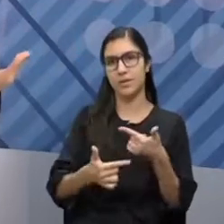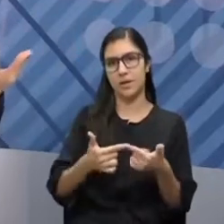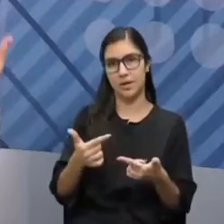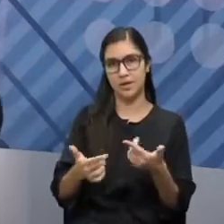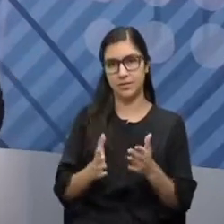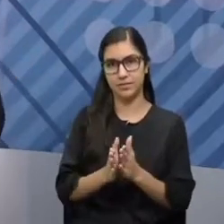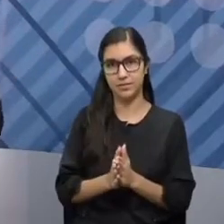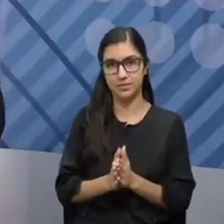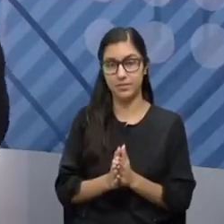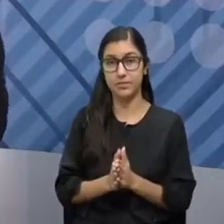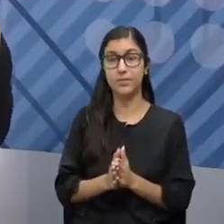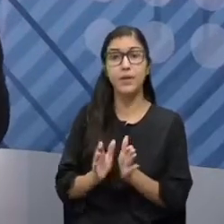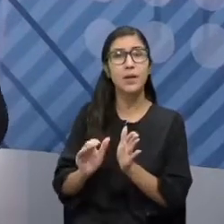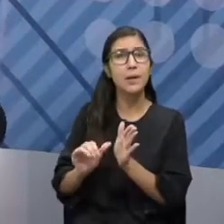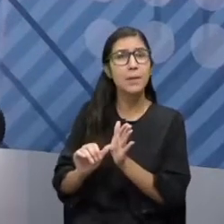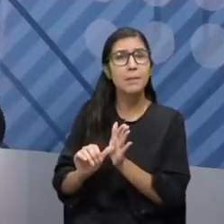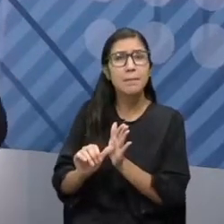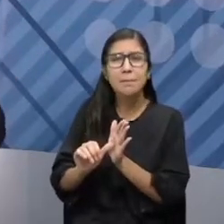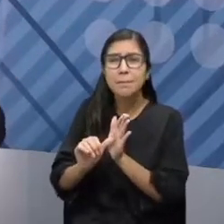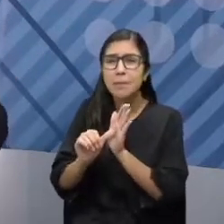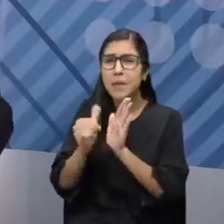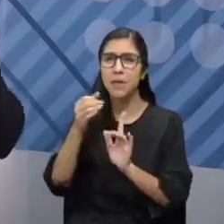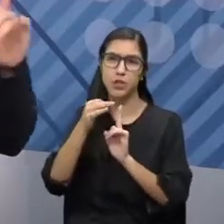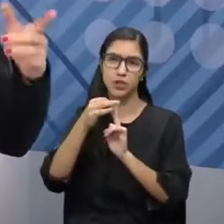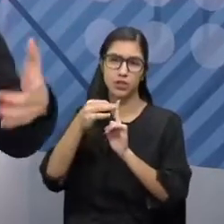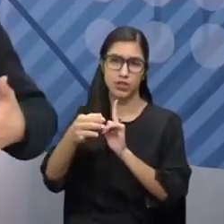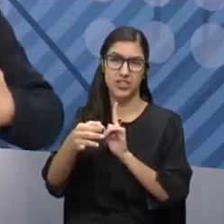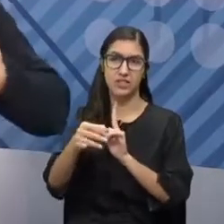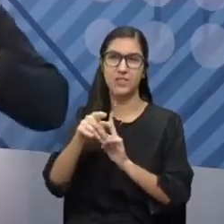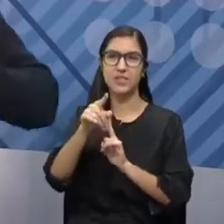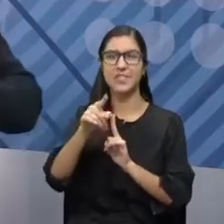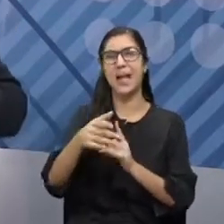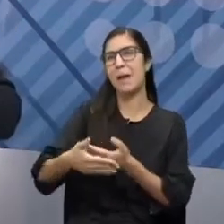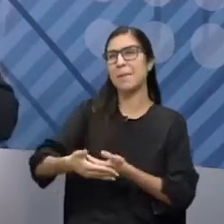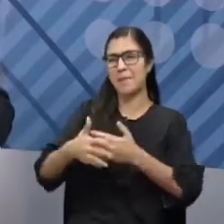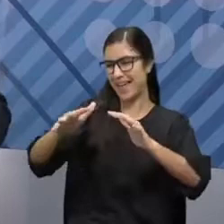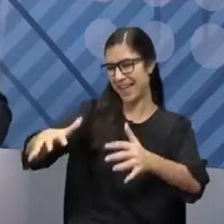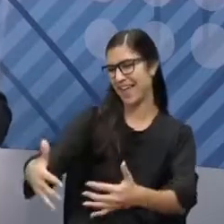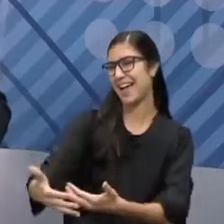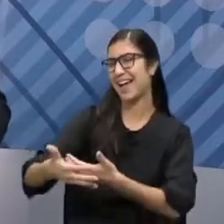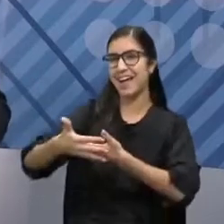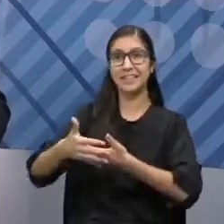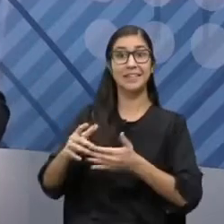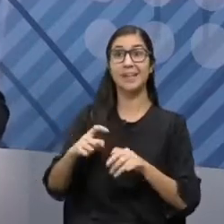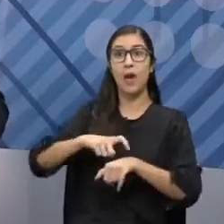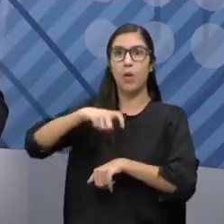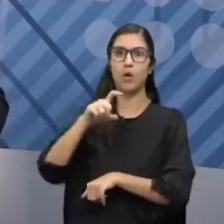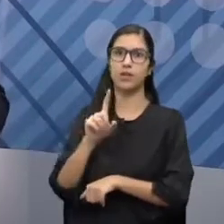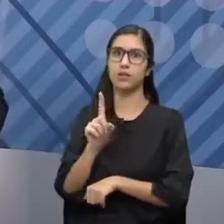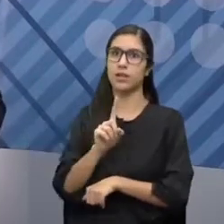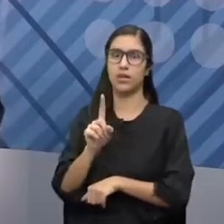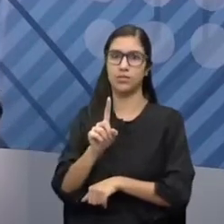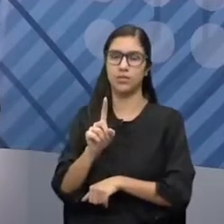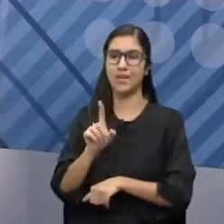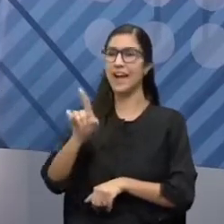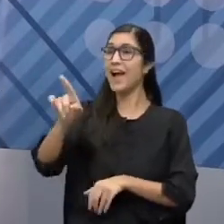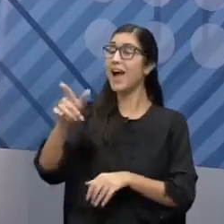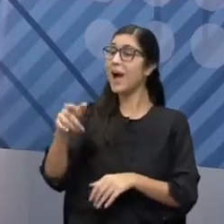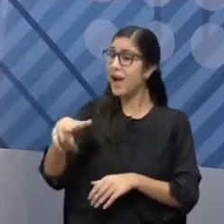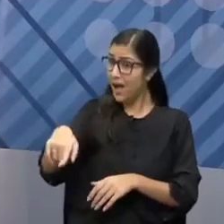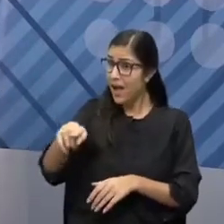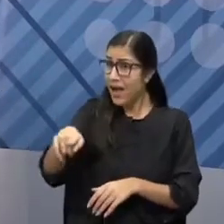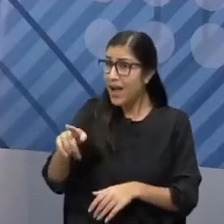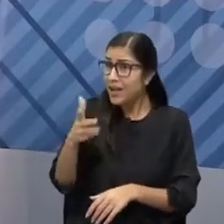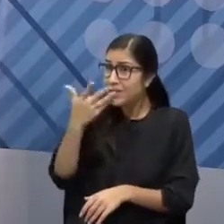essa criança. E a primeira dica que eu dou, não peguem o bebê do colo da mãe de primeiro momento, né?